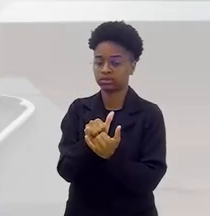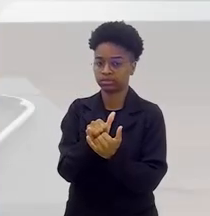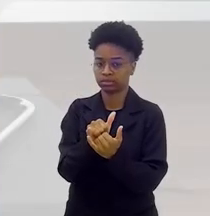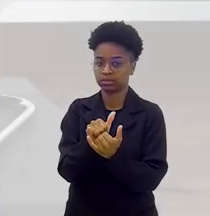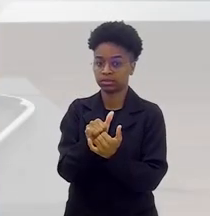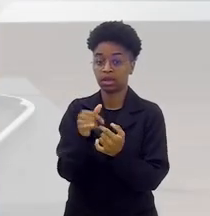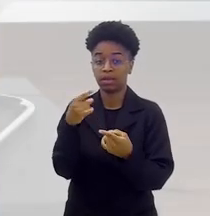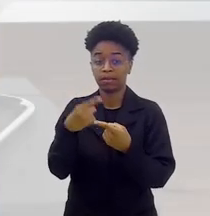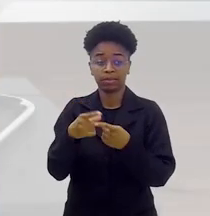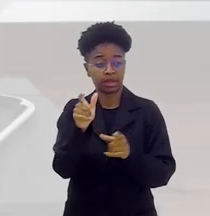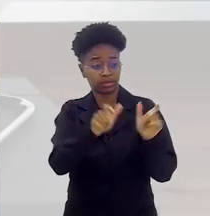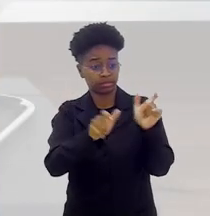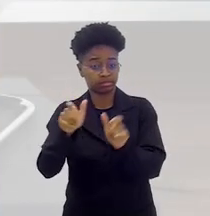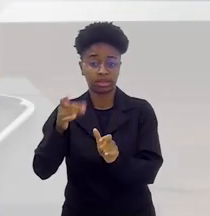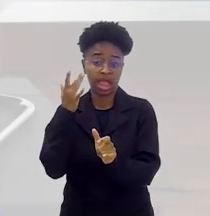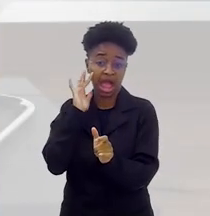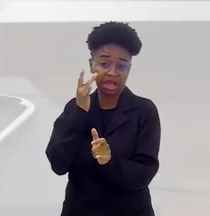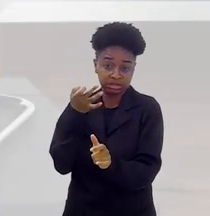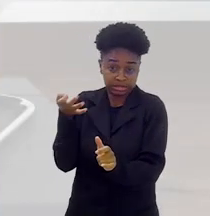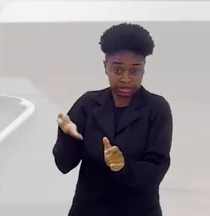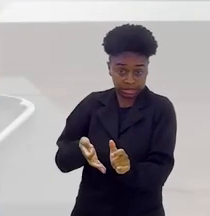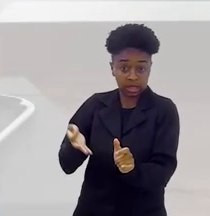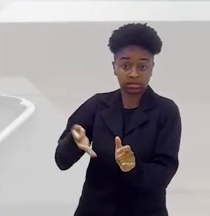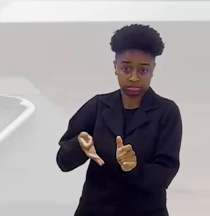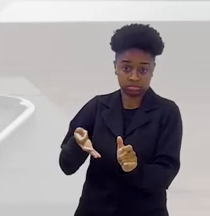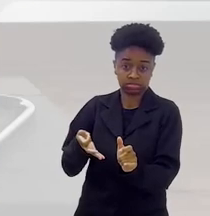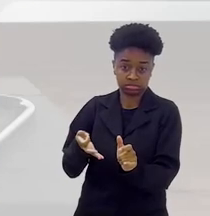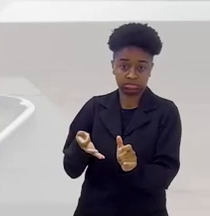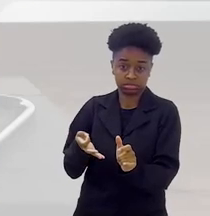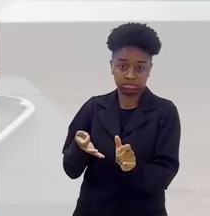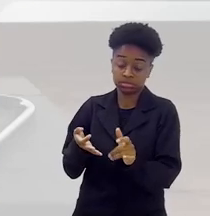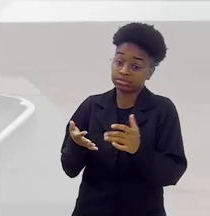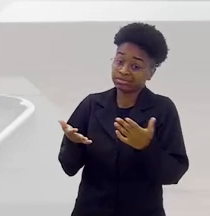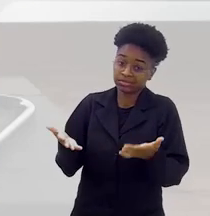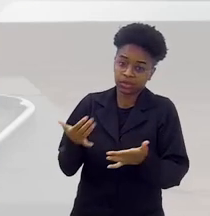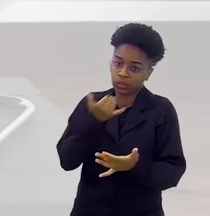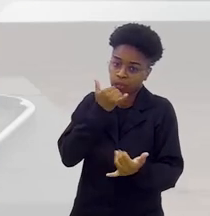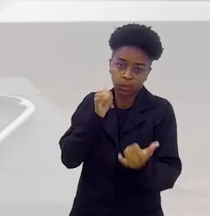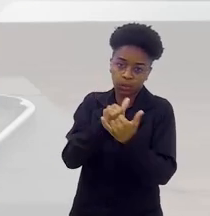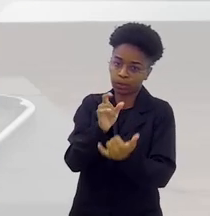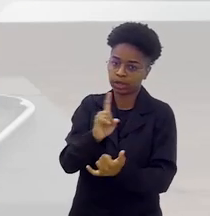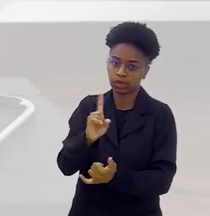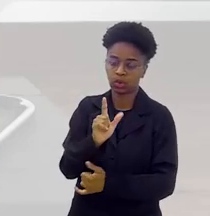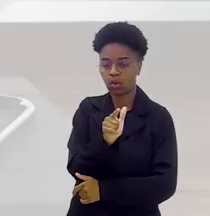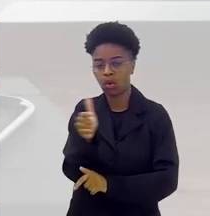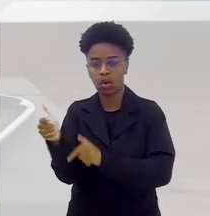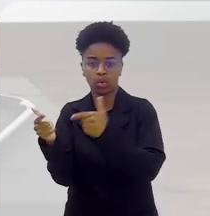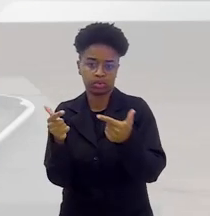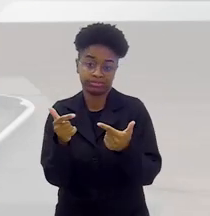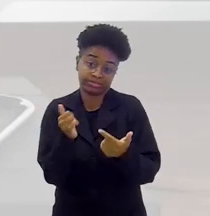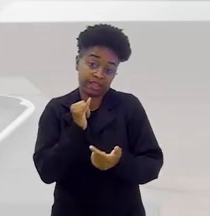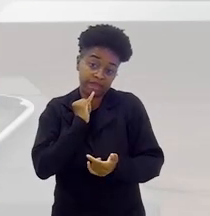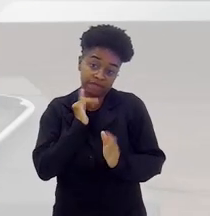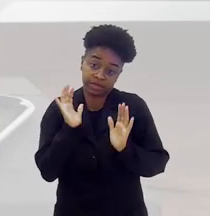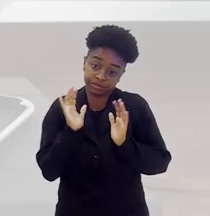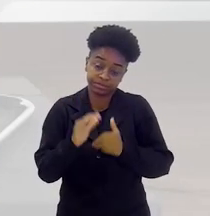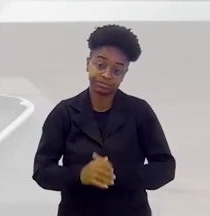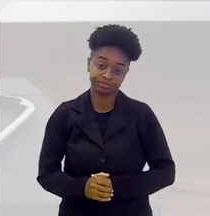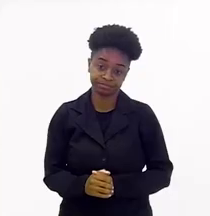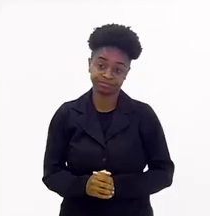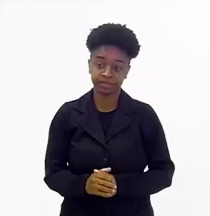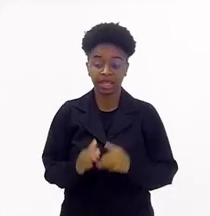Elas se acham certas e aí elas não perdoam as outras,